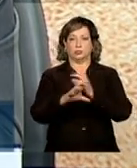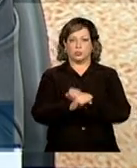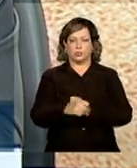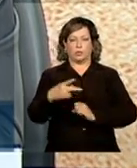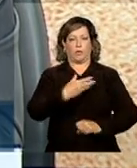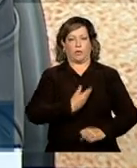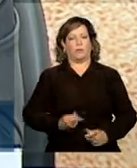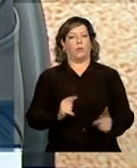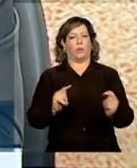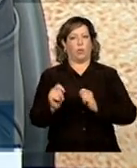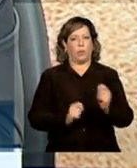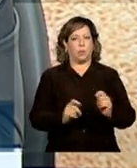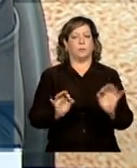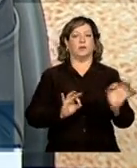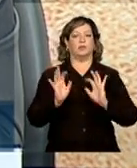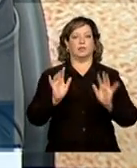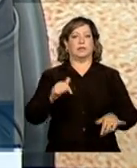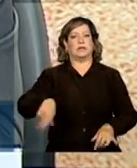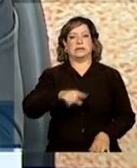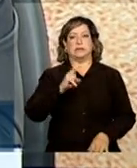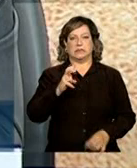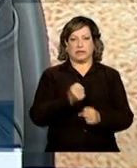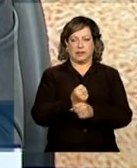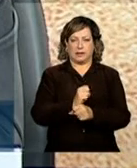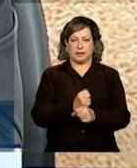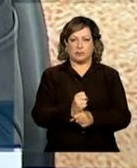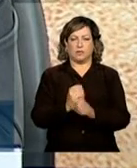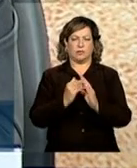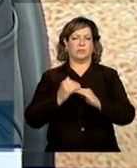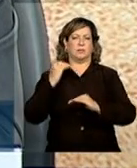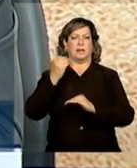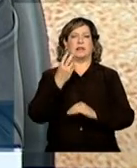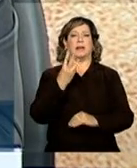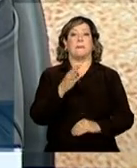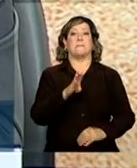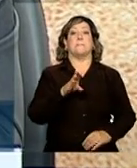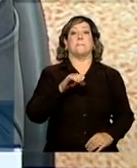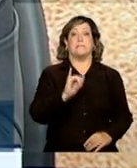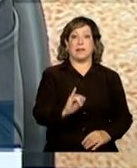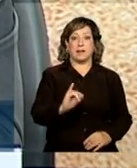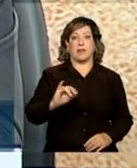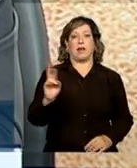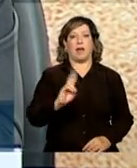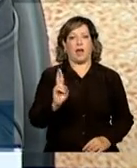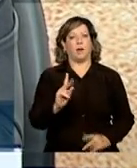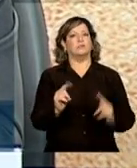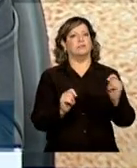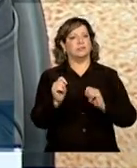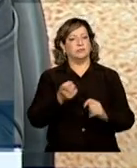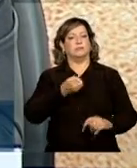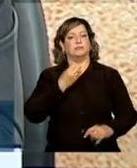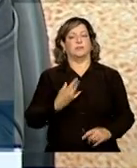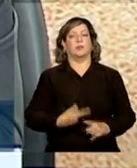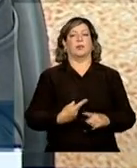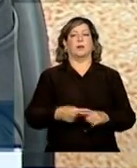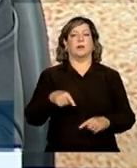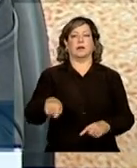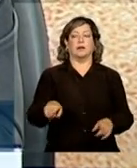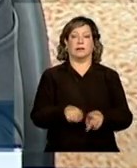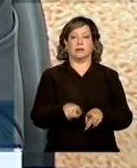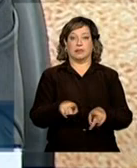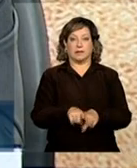planejada nesses 5 anos é superior a R 3 bilhões deais também a expectativa é que reduz o nosso déficit